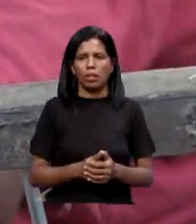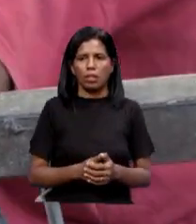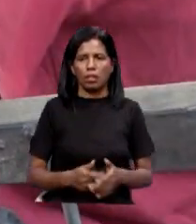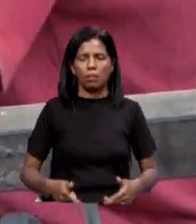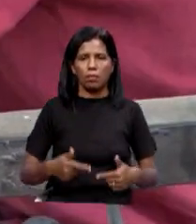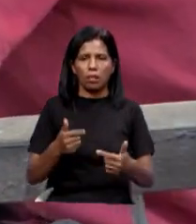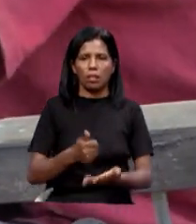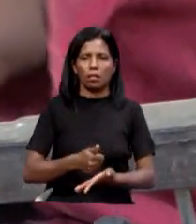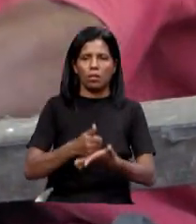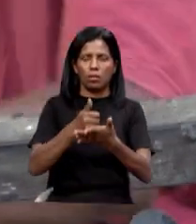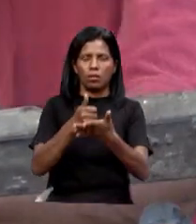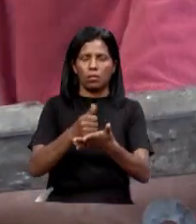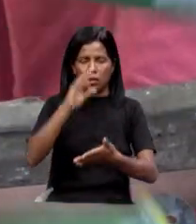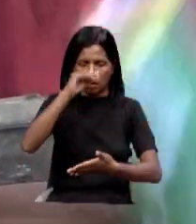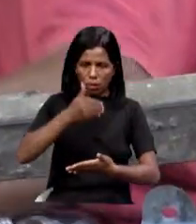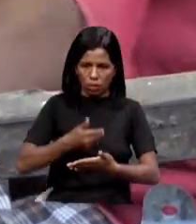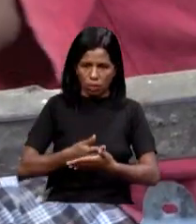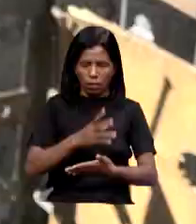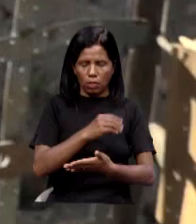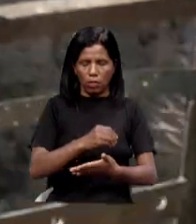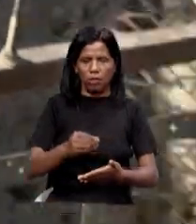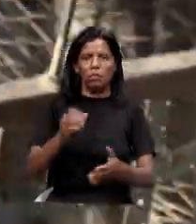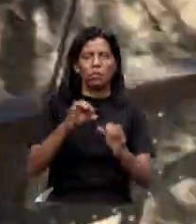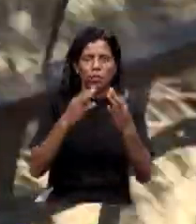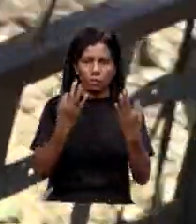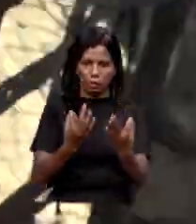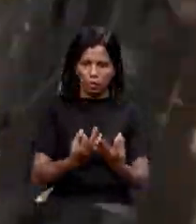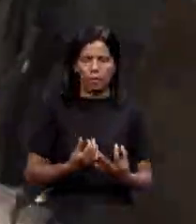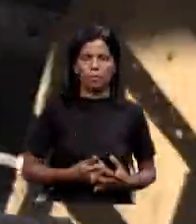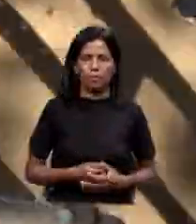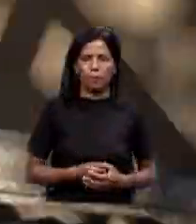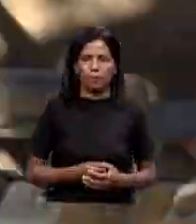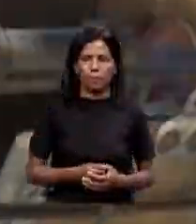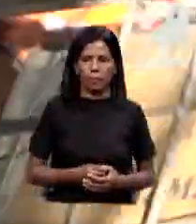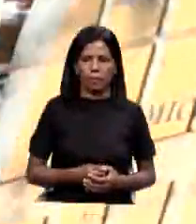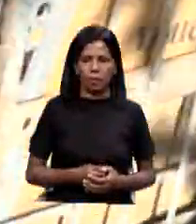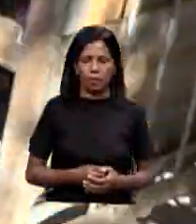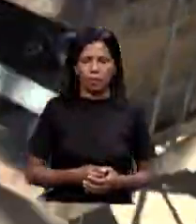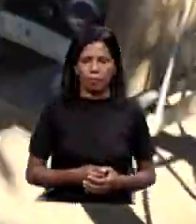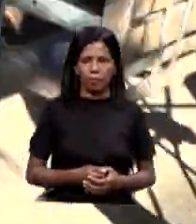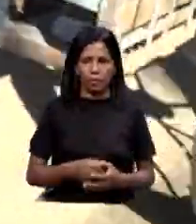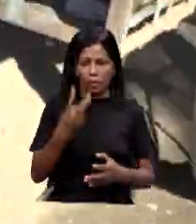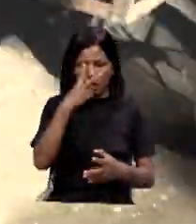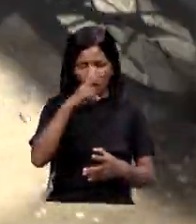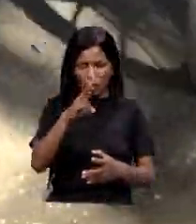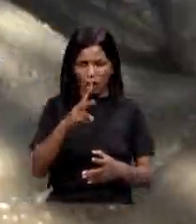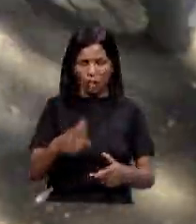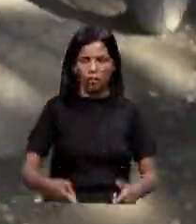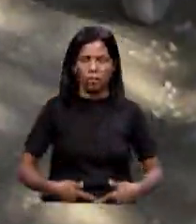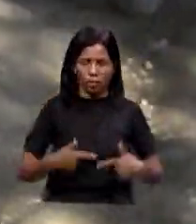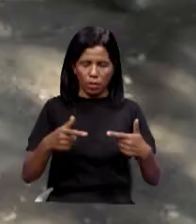sustento nem o an ou nem o malara nessa nem durante a uma torrada nem acompanha nem amores nem cansa